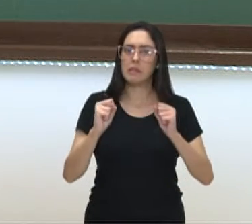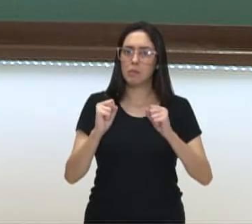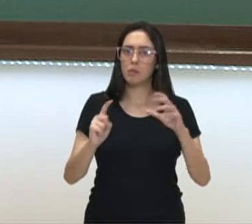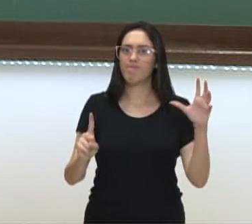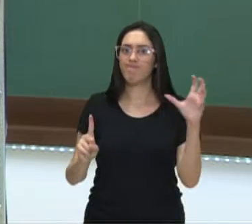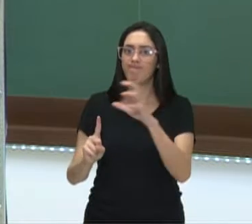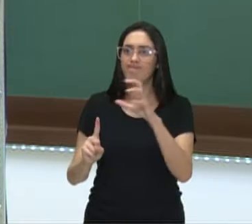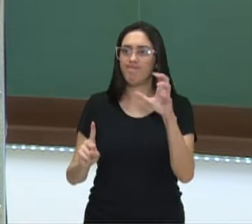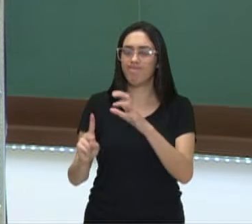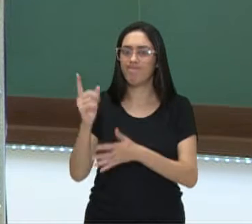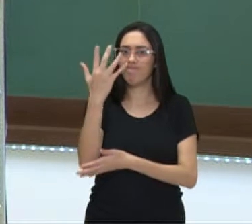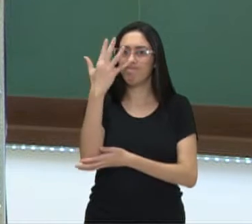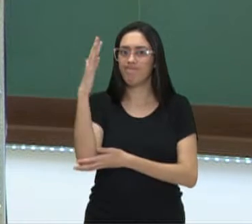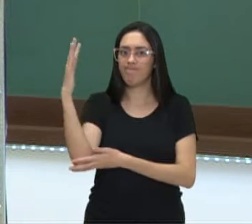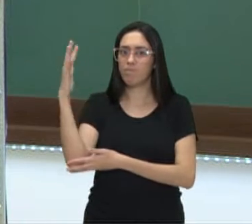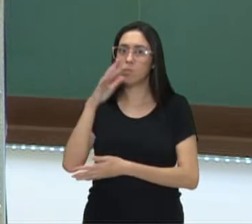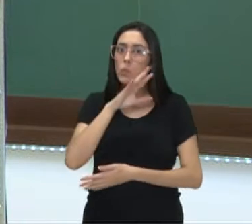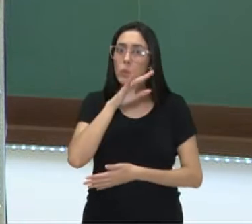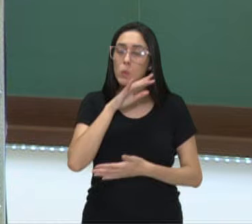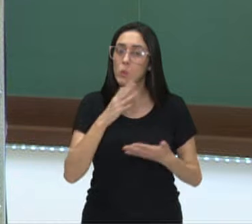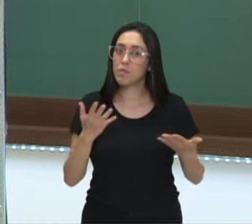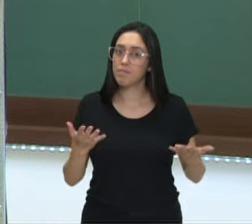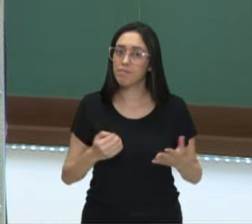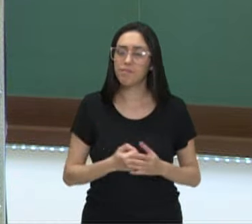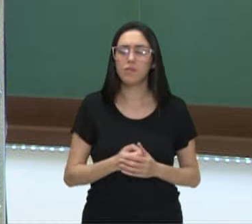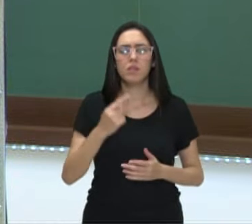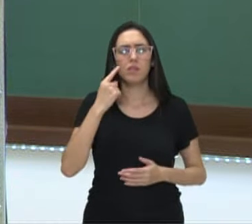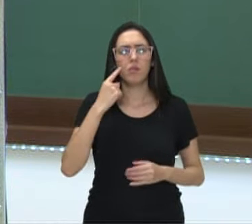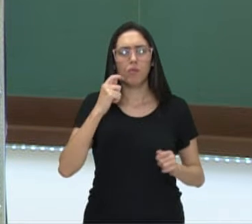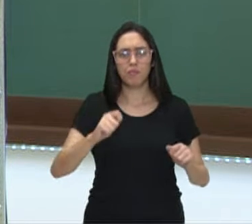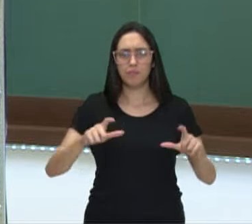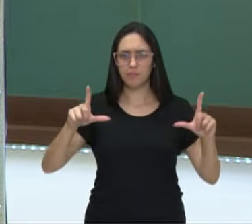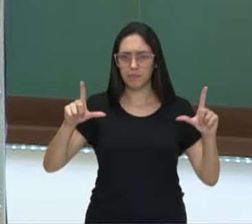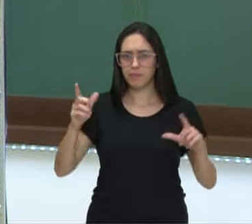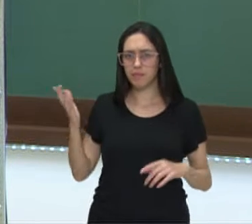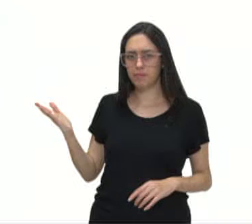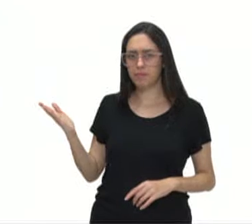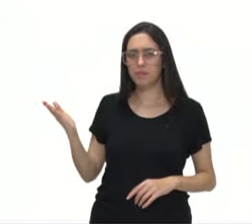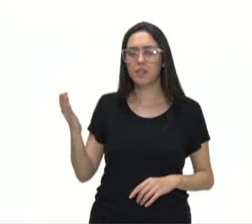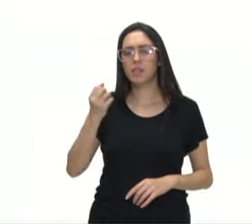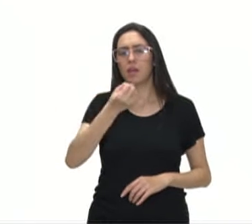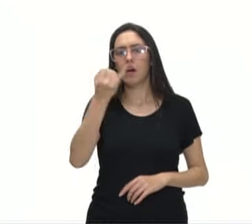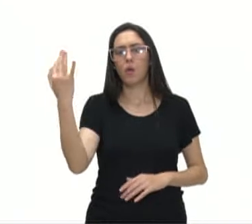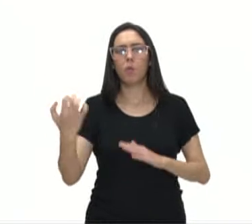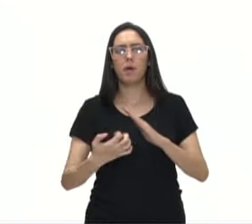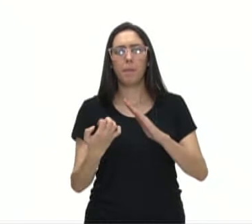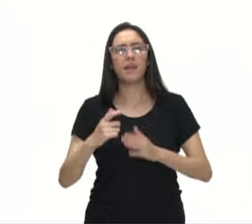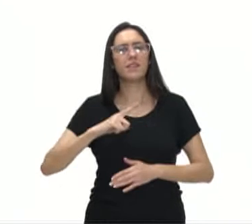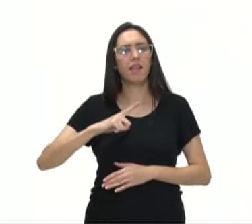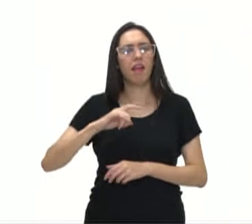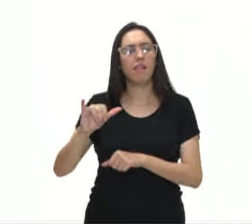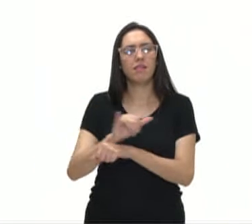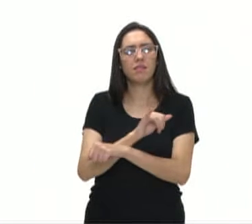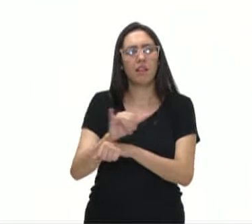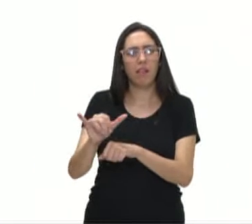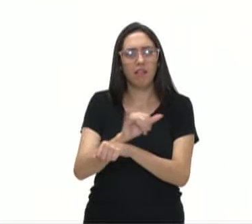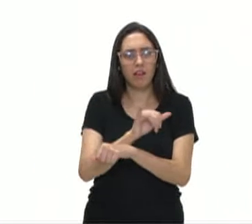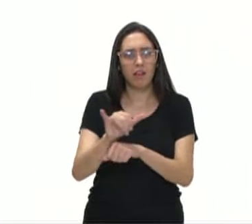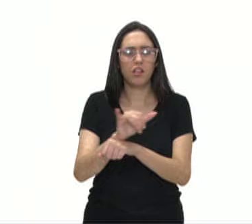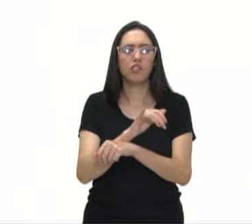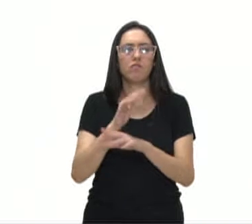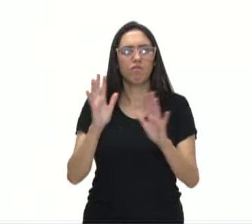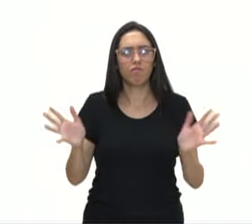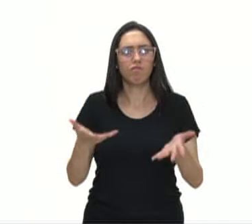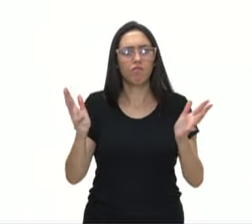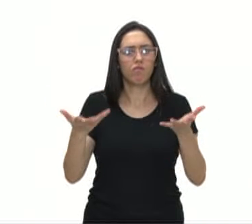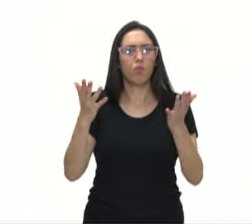natural. Agora eu quero que você olhe aqui na tela há algumas estratégias que as empresas utilizam para fomentar o